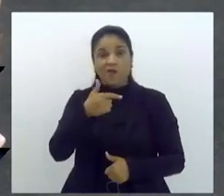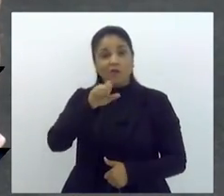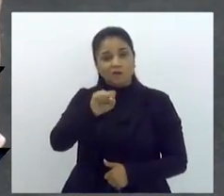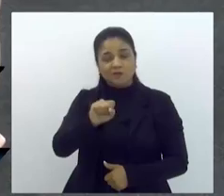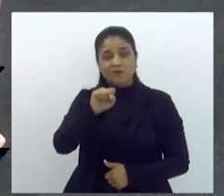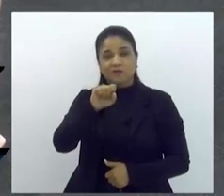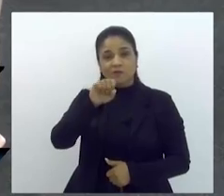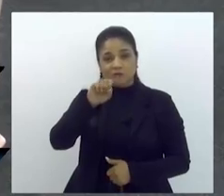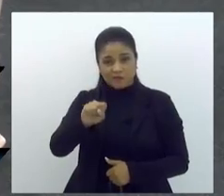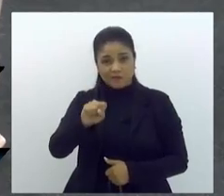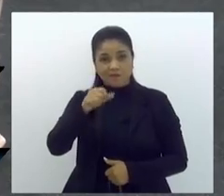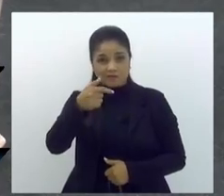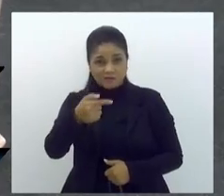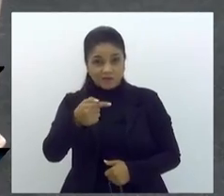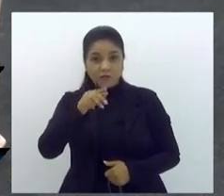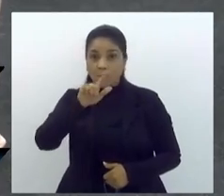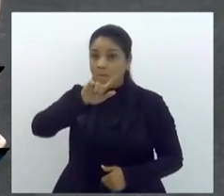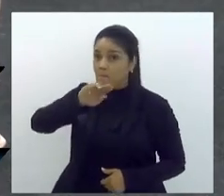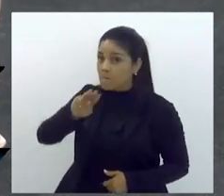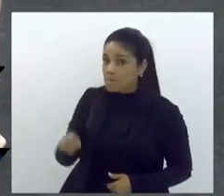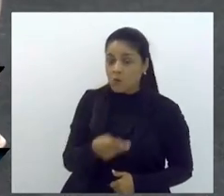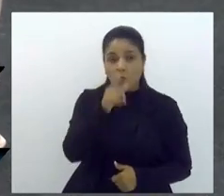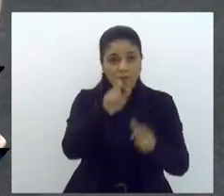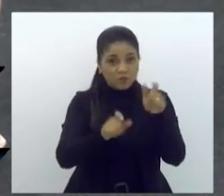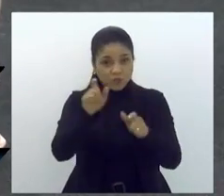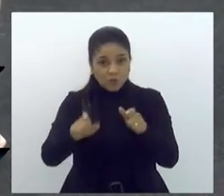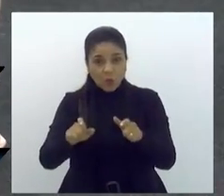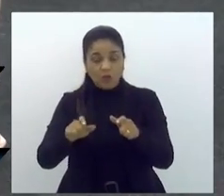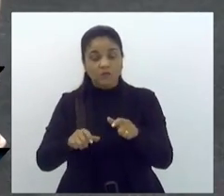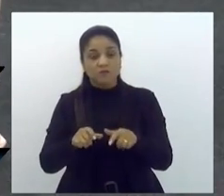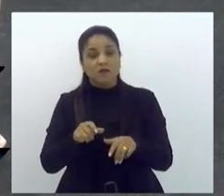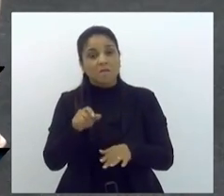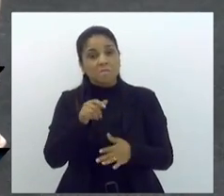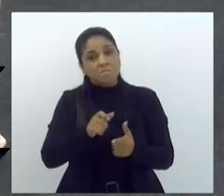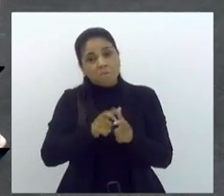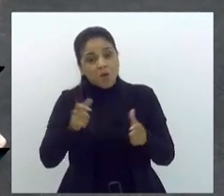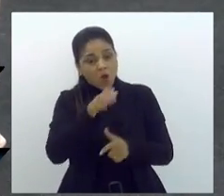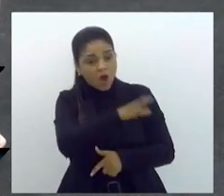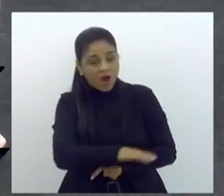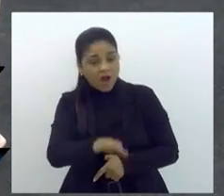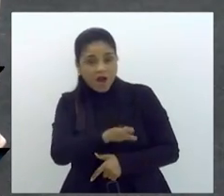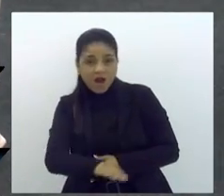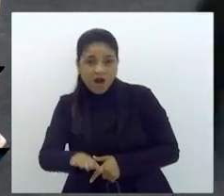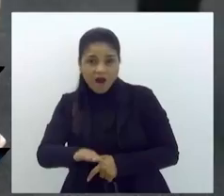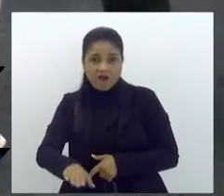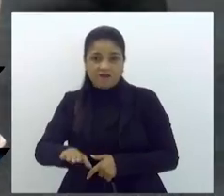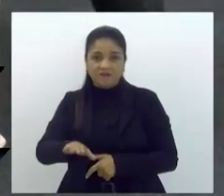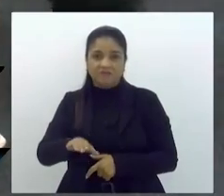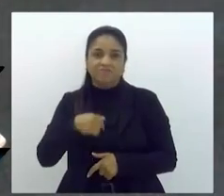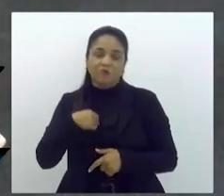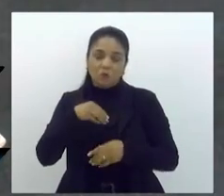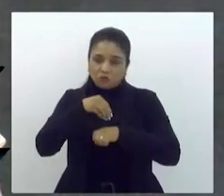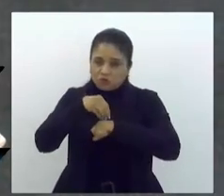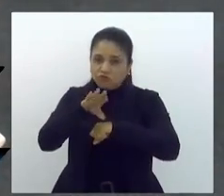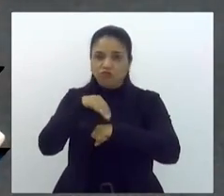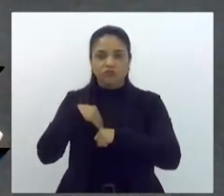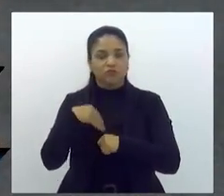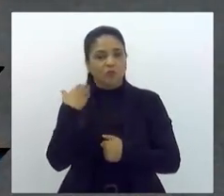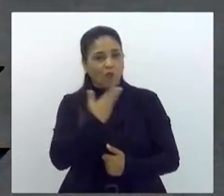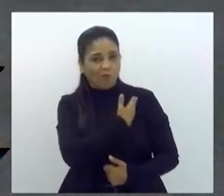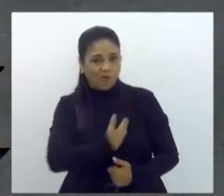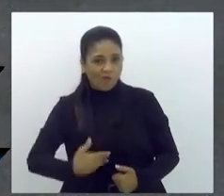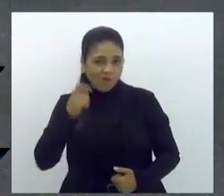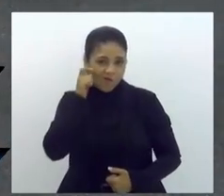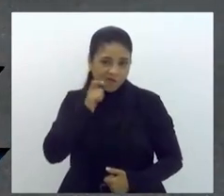e dentre as quais 95 mil habitantes são crianças então por isso que eu fiz essa indicação ao Governador para que